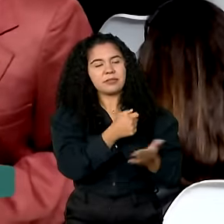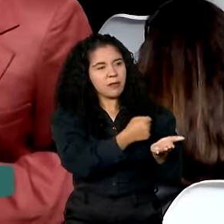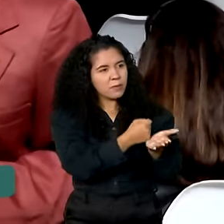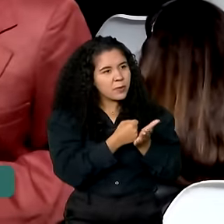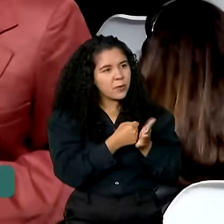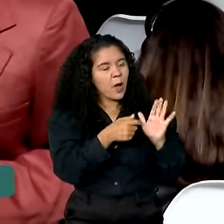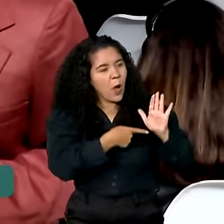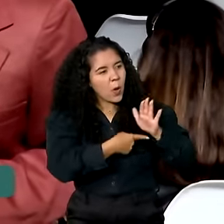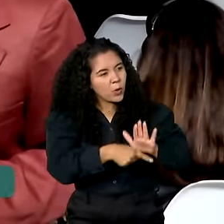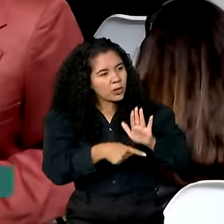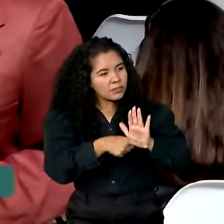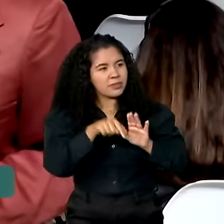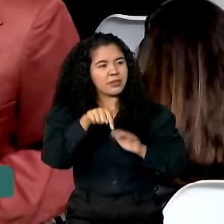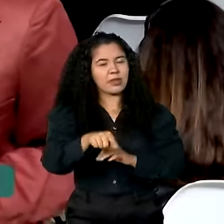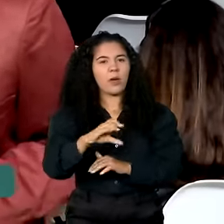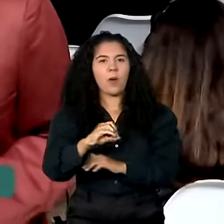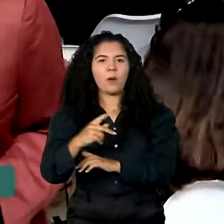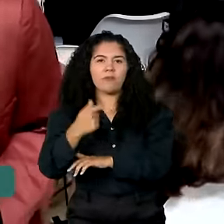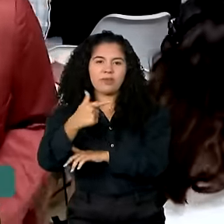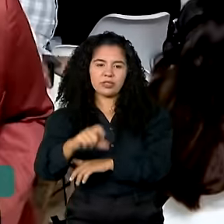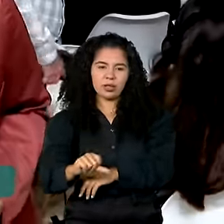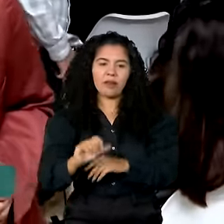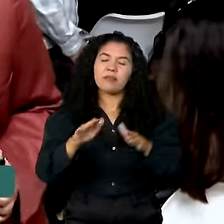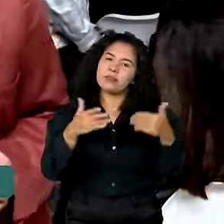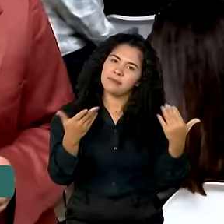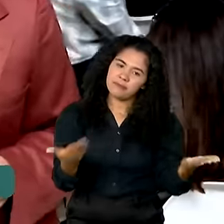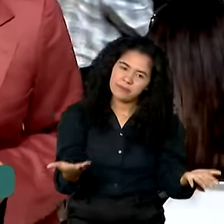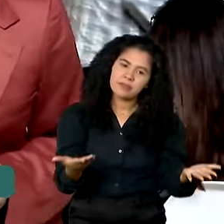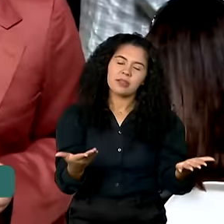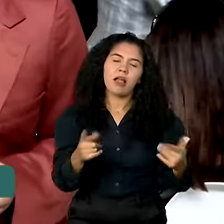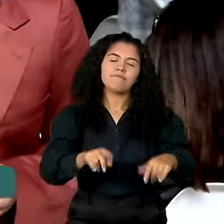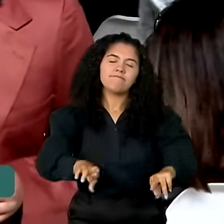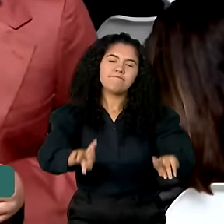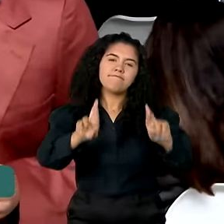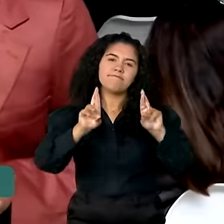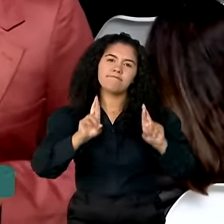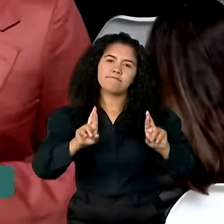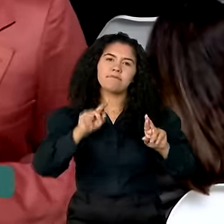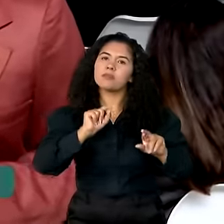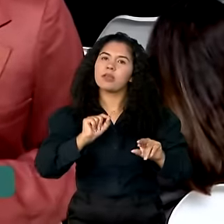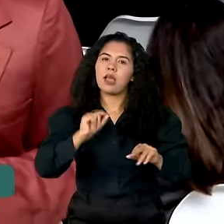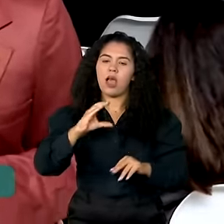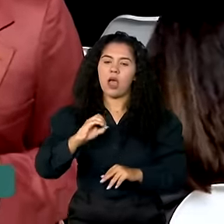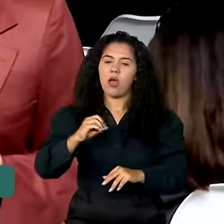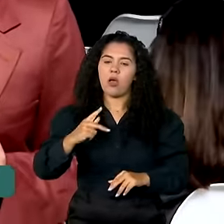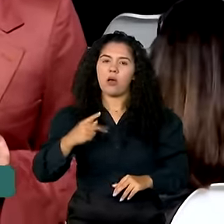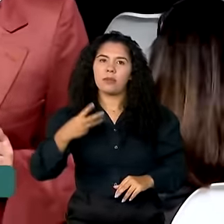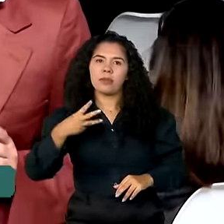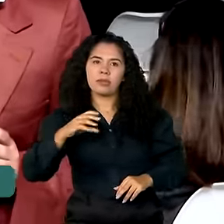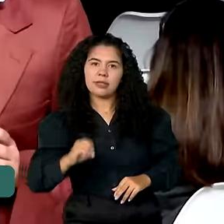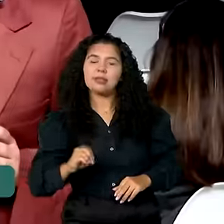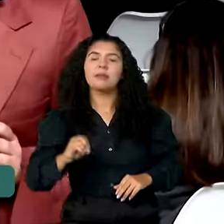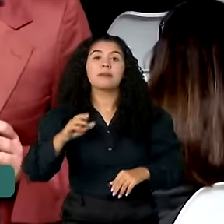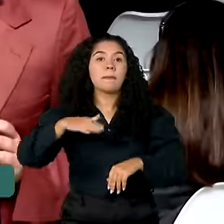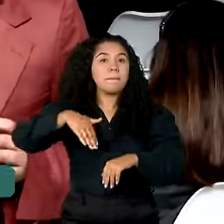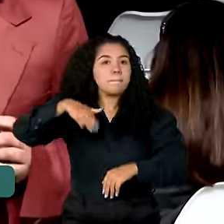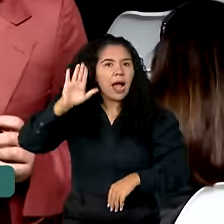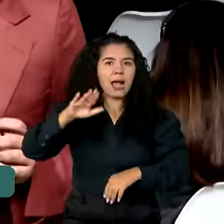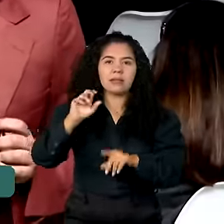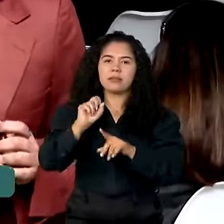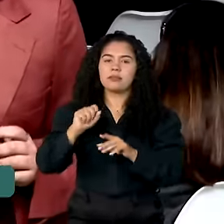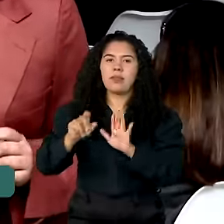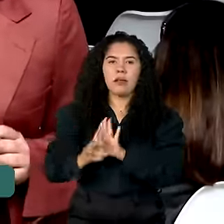contribuição na COP29. E é isso mesmo, gente. A grande expectativa é para a COP30, para mais participação social, que